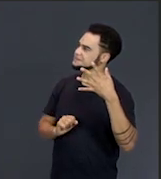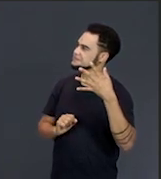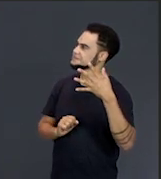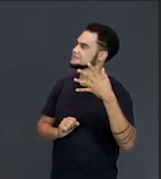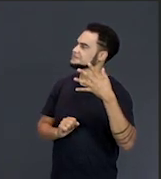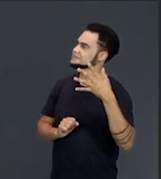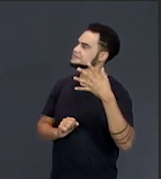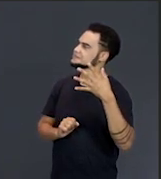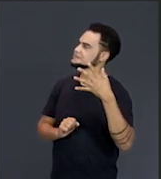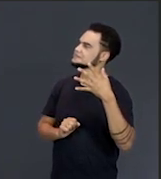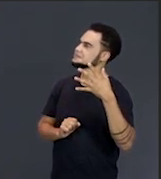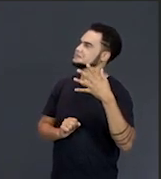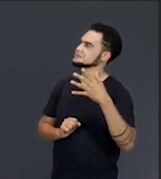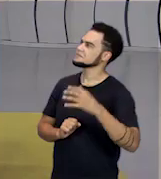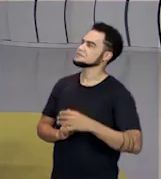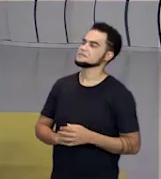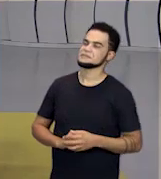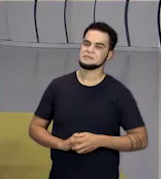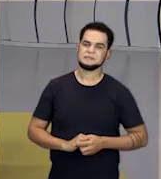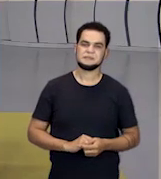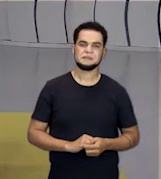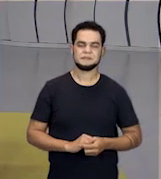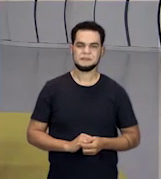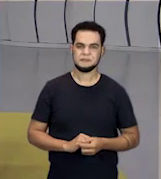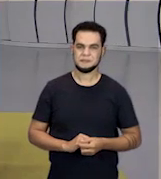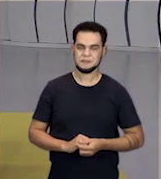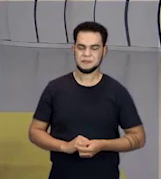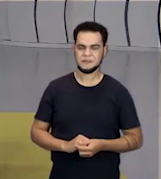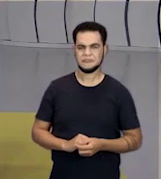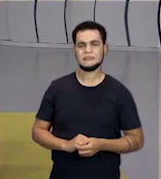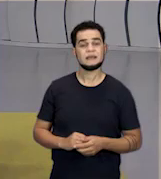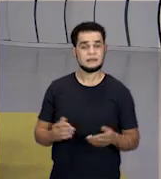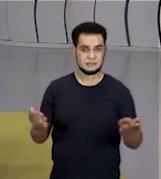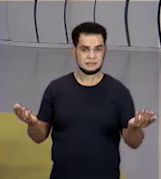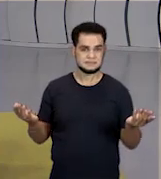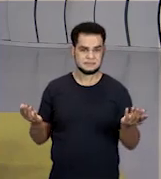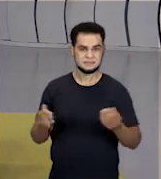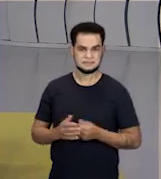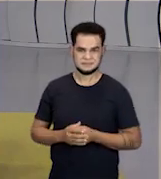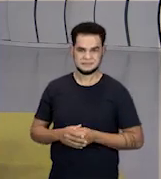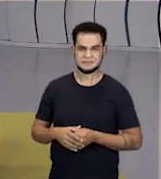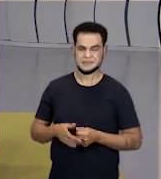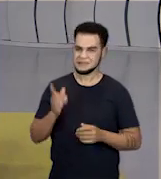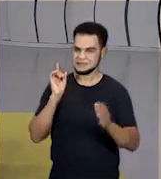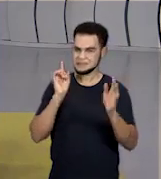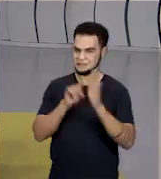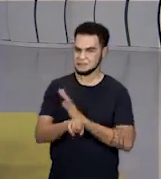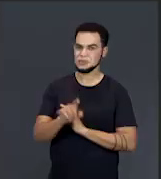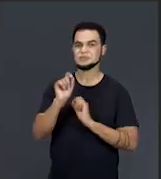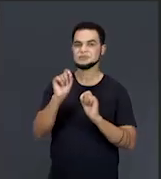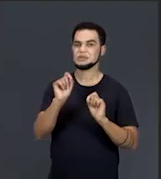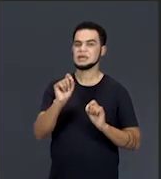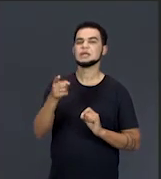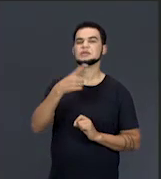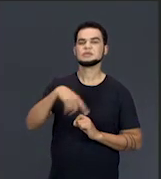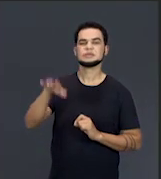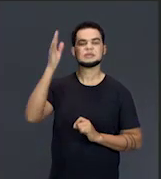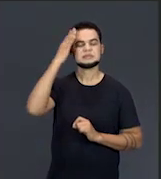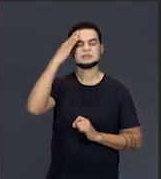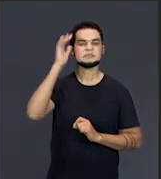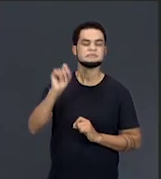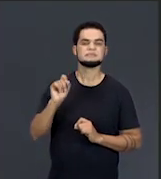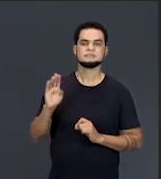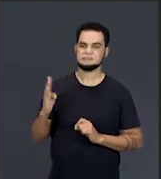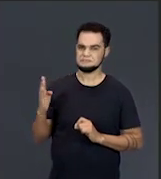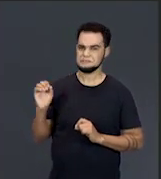e a reprodução assexuada. Bom, a nossa questão, então, nós sabemos que a bactéria ela vai ter